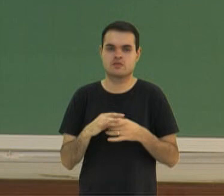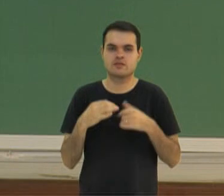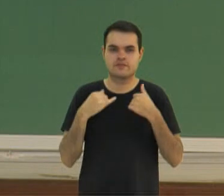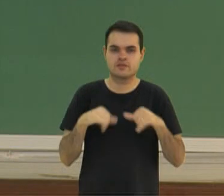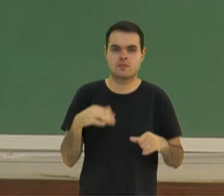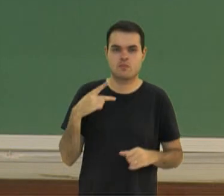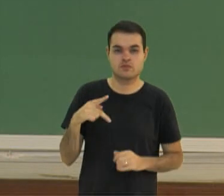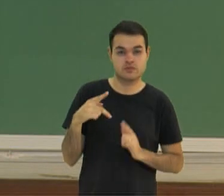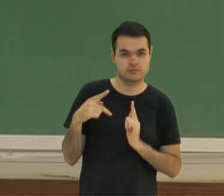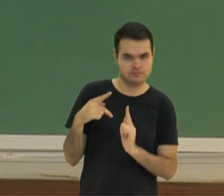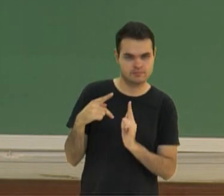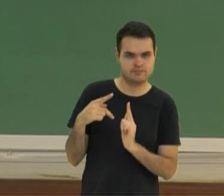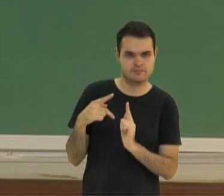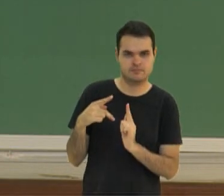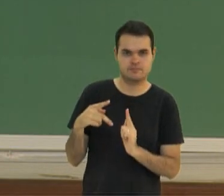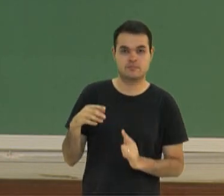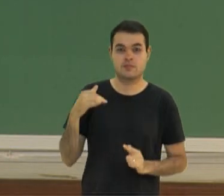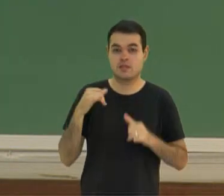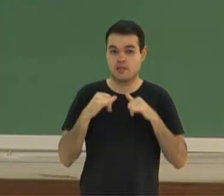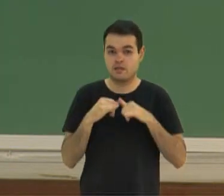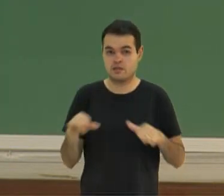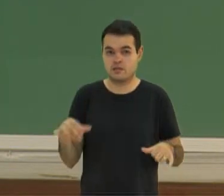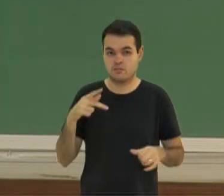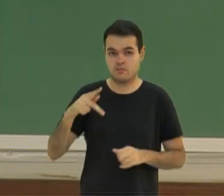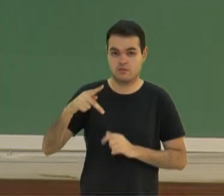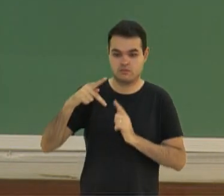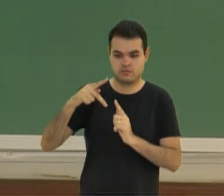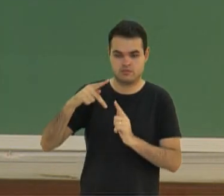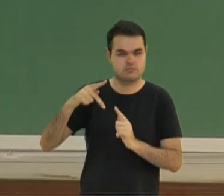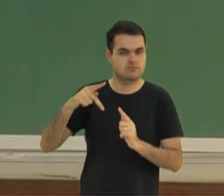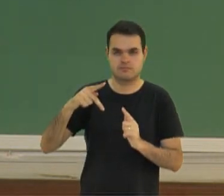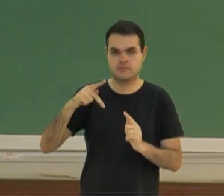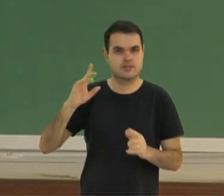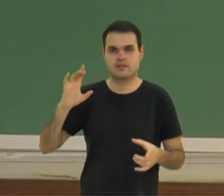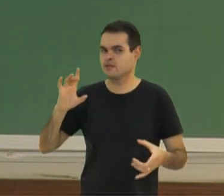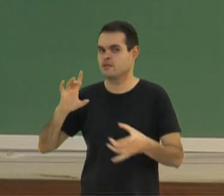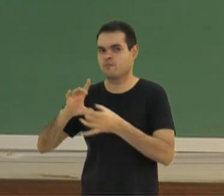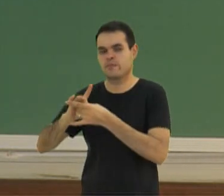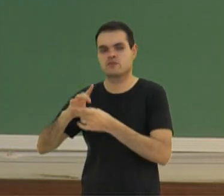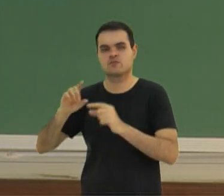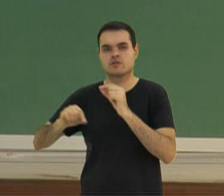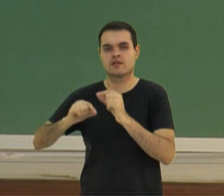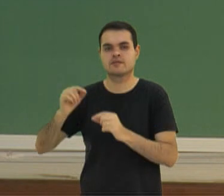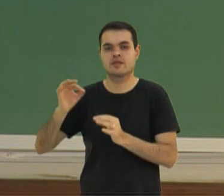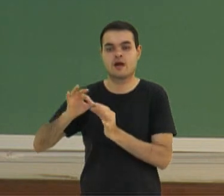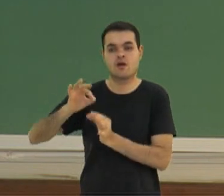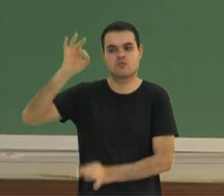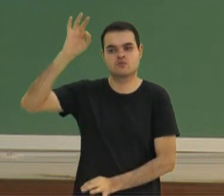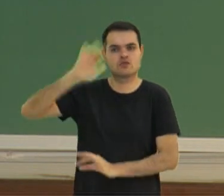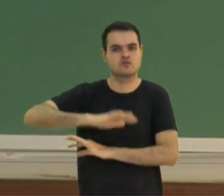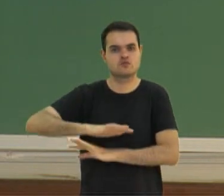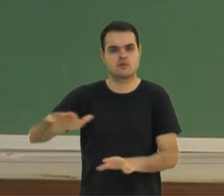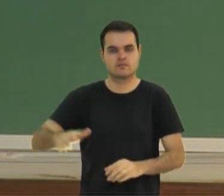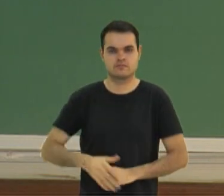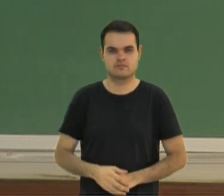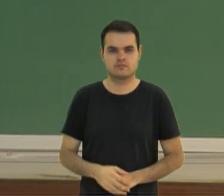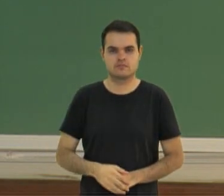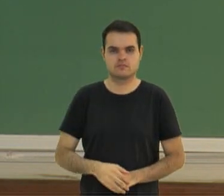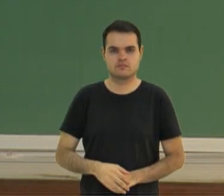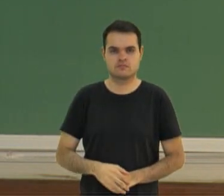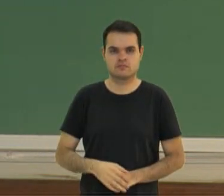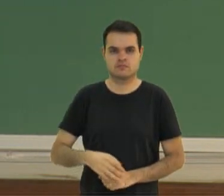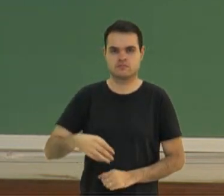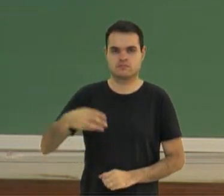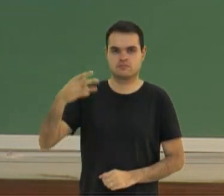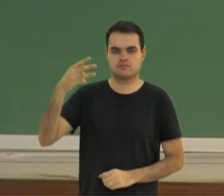potencial gravitacional. E a energia potencial gravitacional não depende da trajetória, depende apenas da altura envolvida. E como a altura dos três